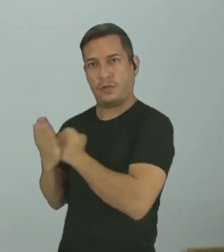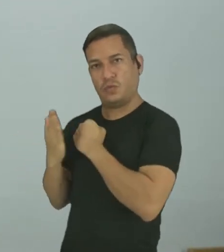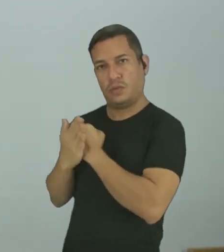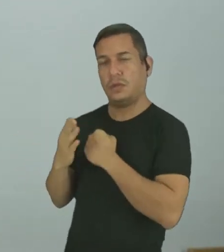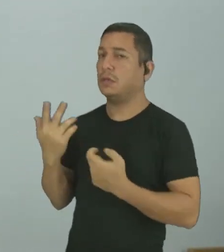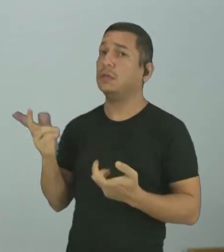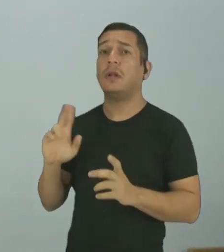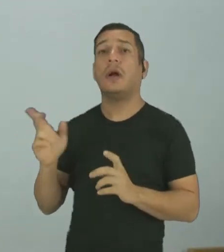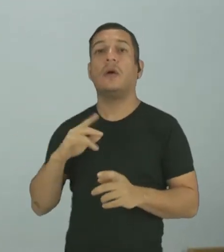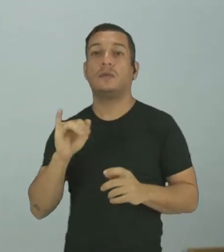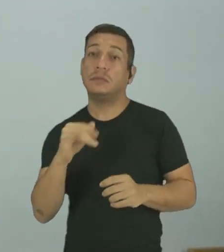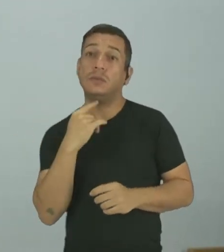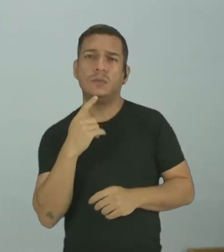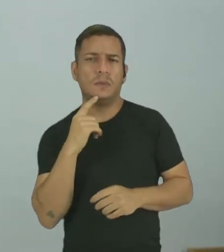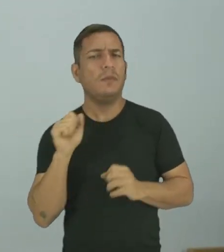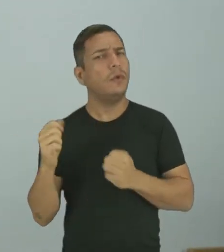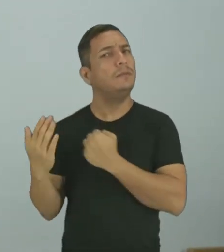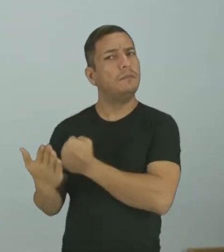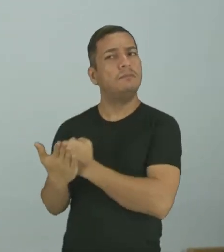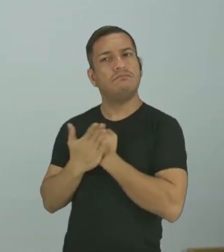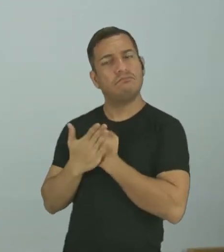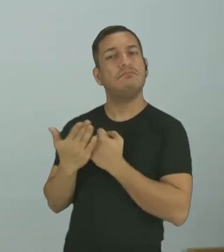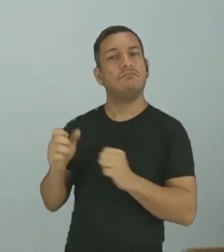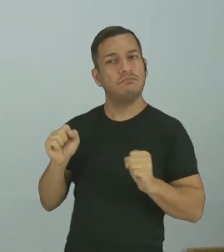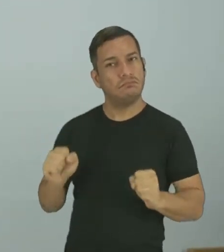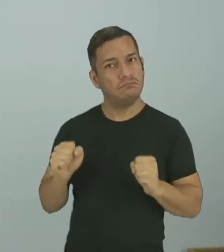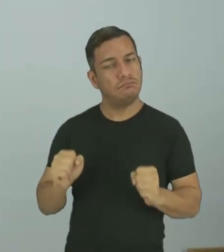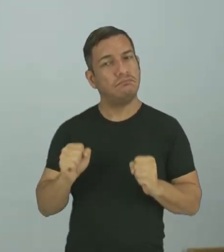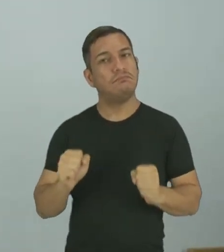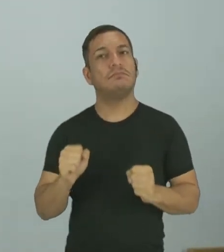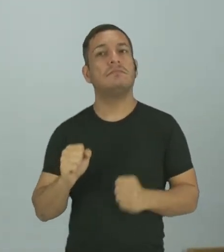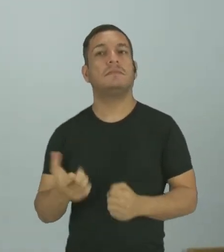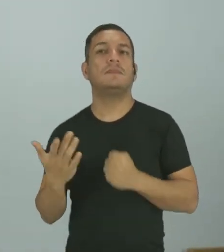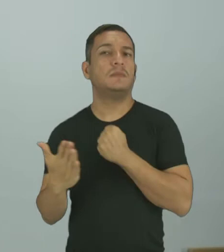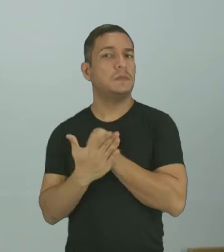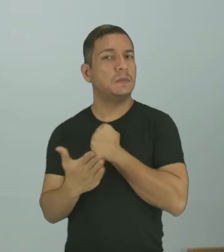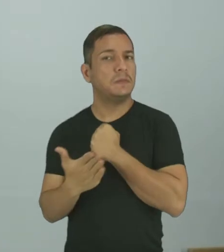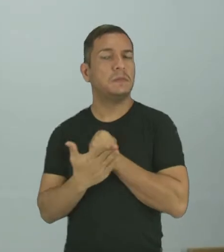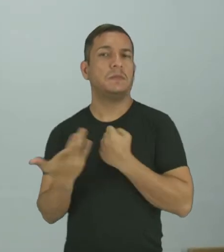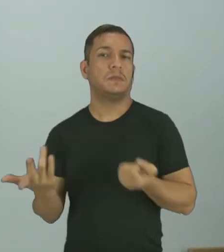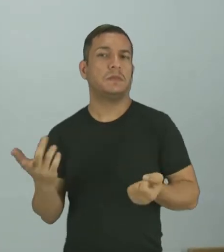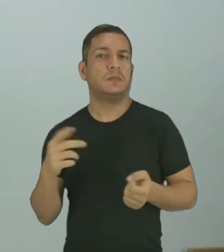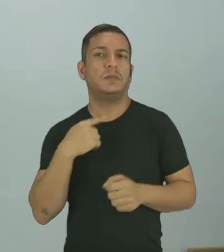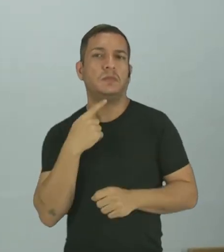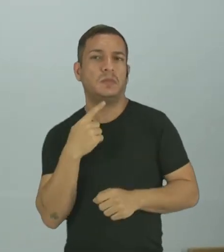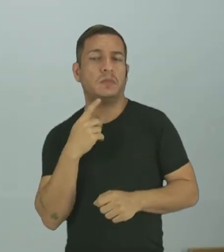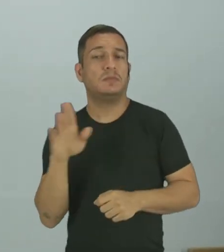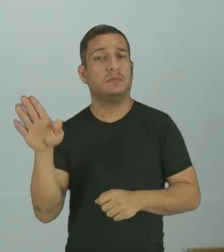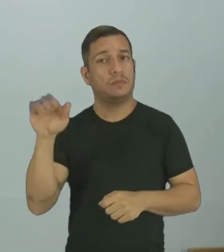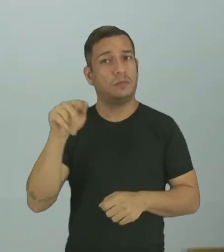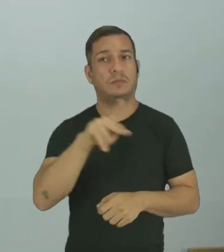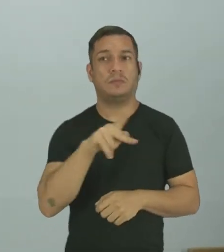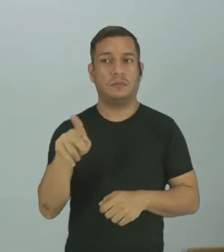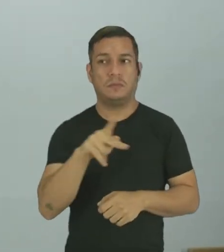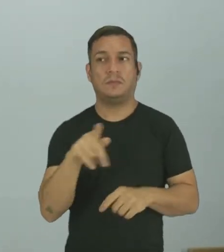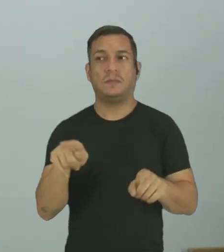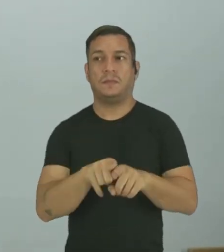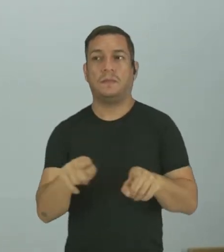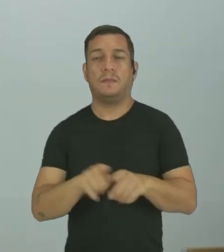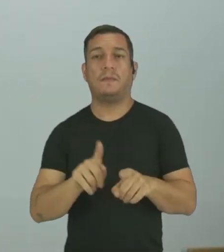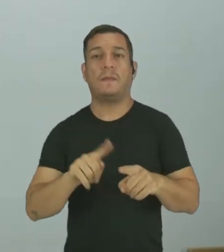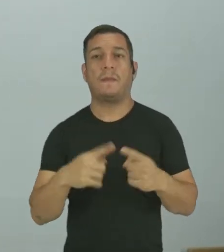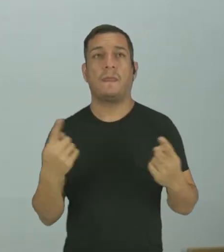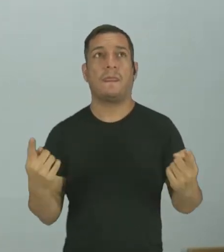que você pode até pedir ajuda para o seu colega lhe dar uma ajuda, ou você pode chamar a professora, mas é